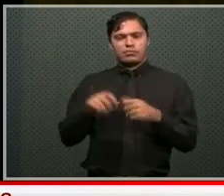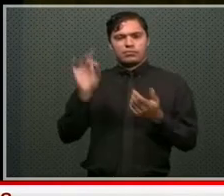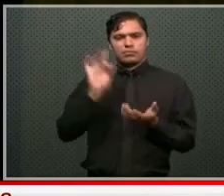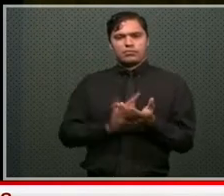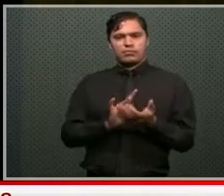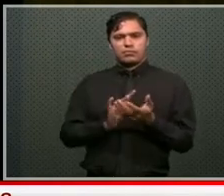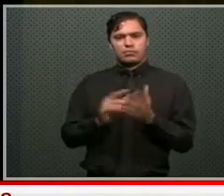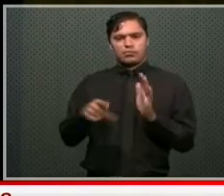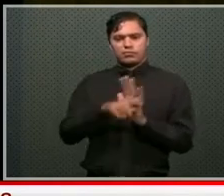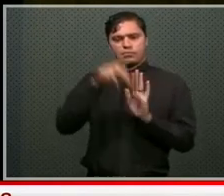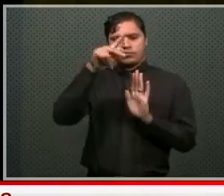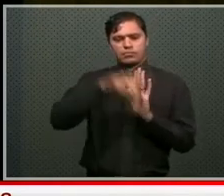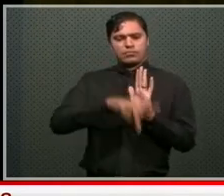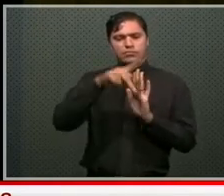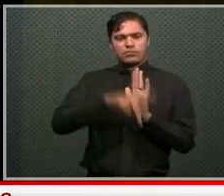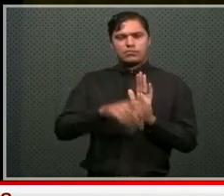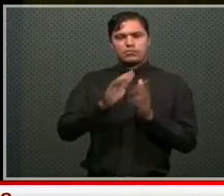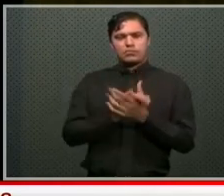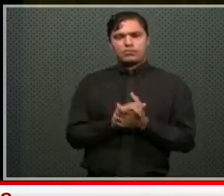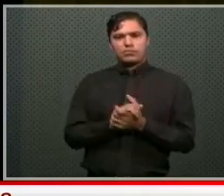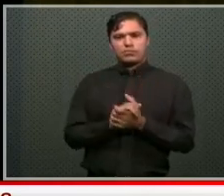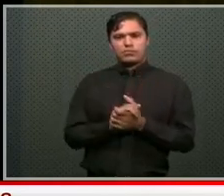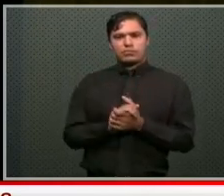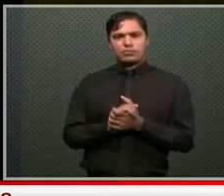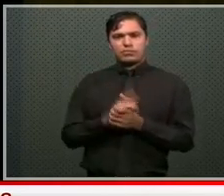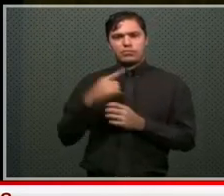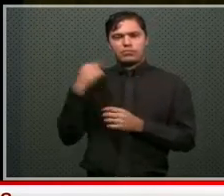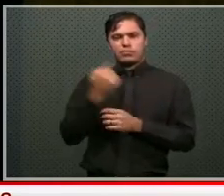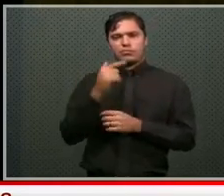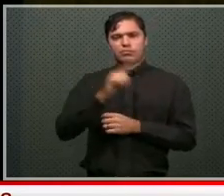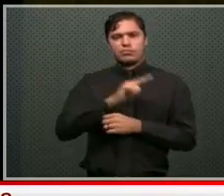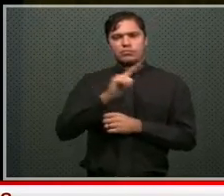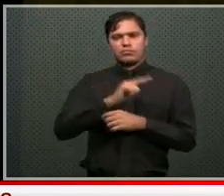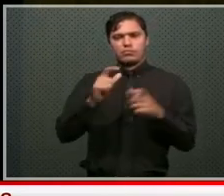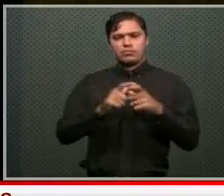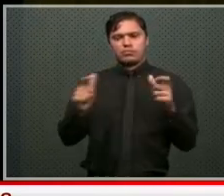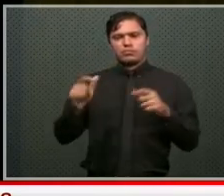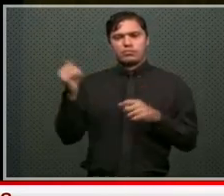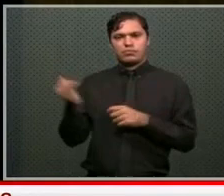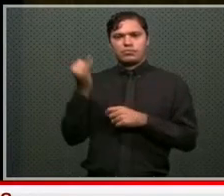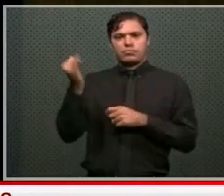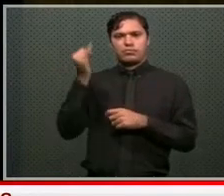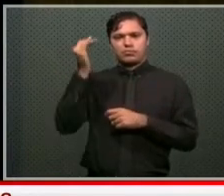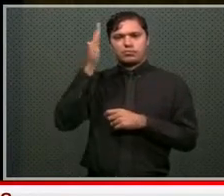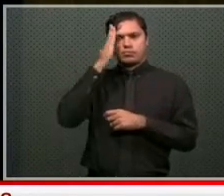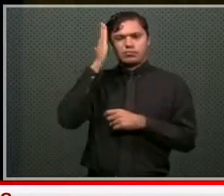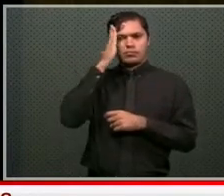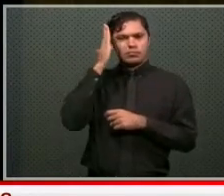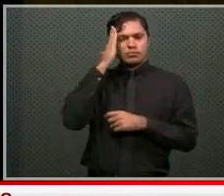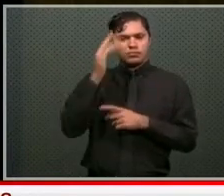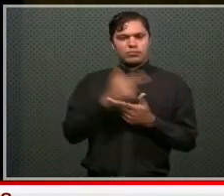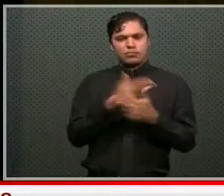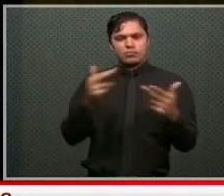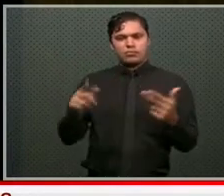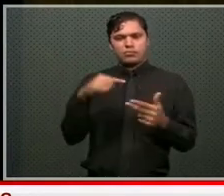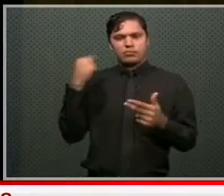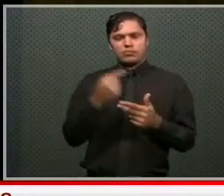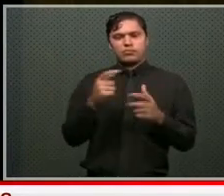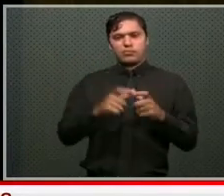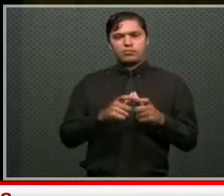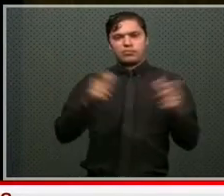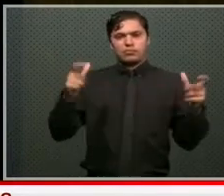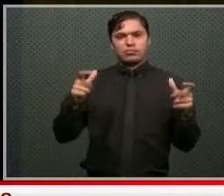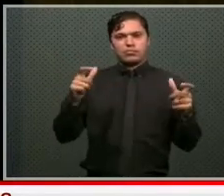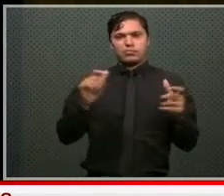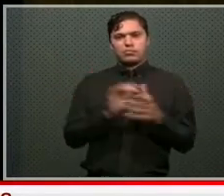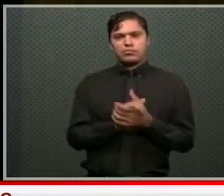desses projetos para que nós tenhamos o que é mais importante no meu entendimento e de alguns de nós lá dentro senão a maioria da